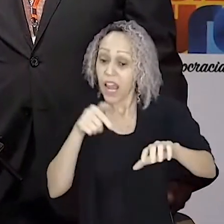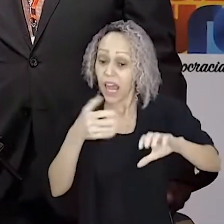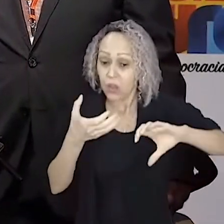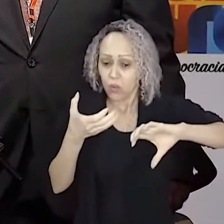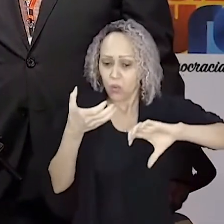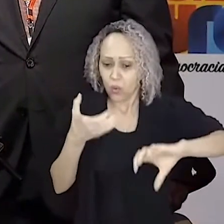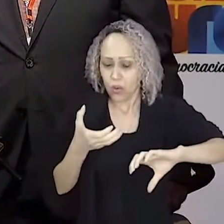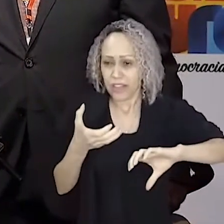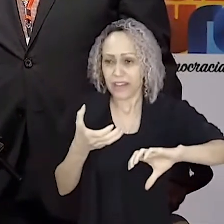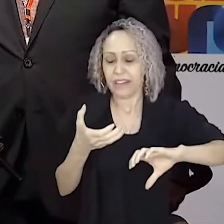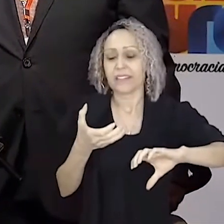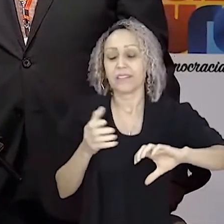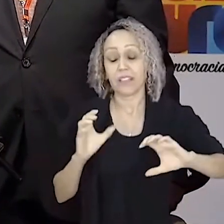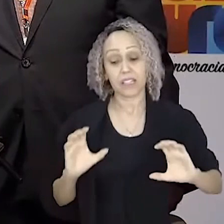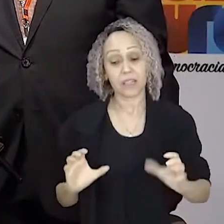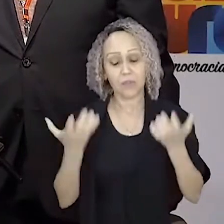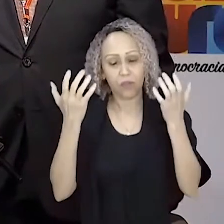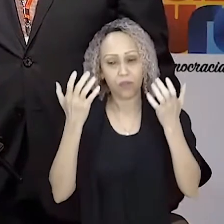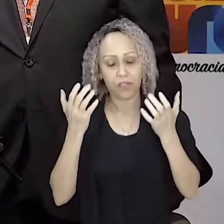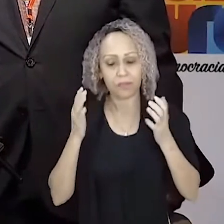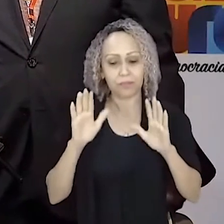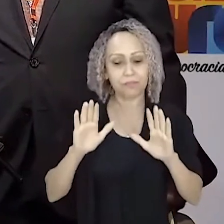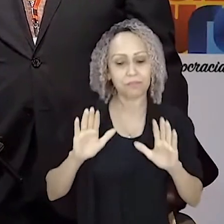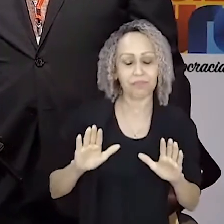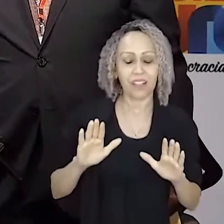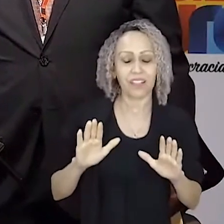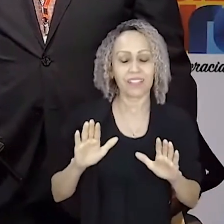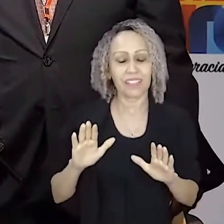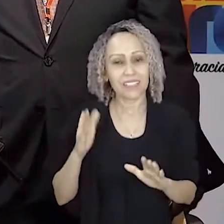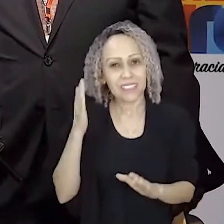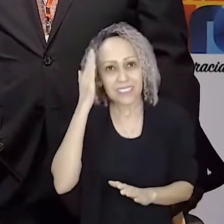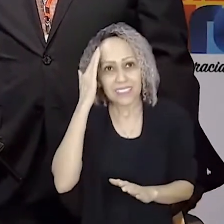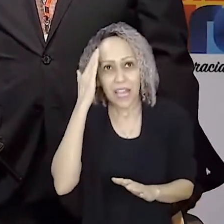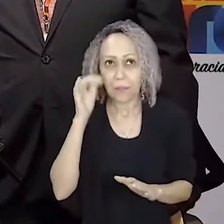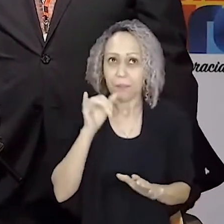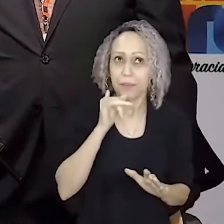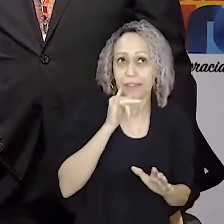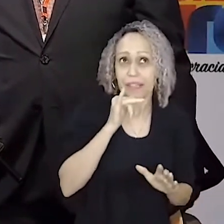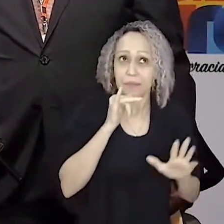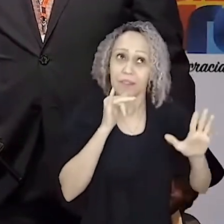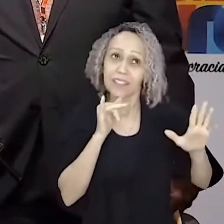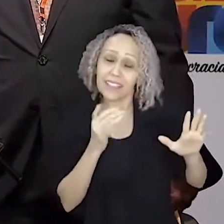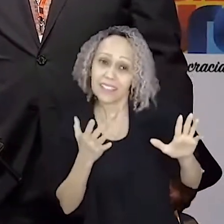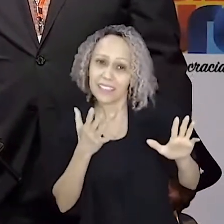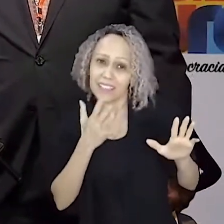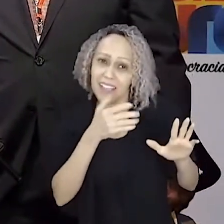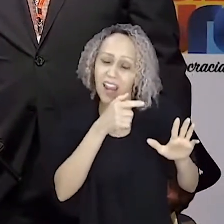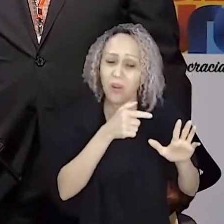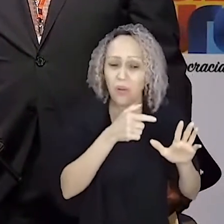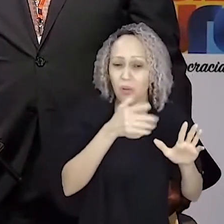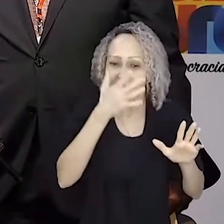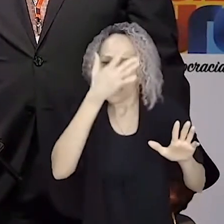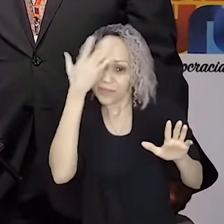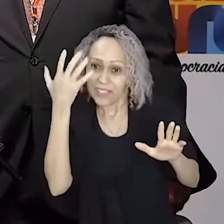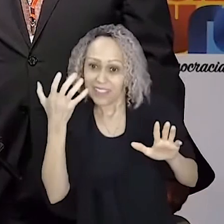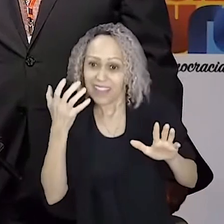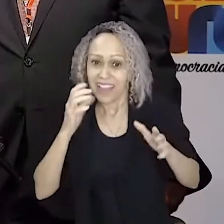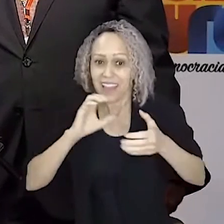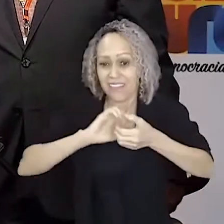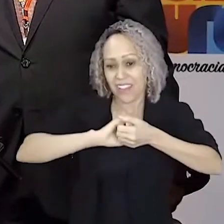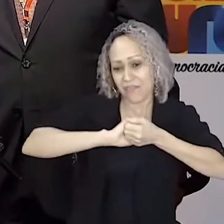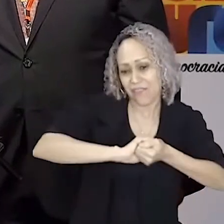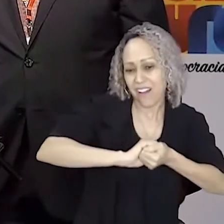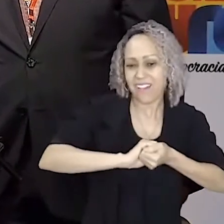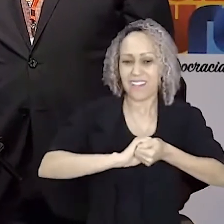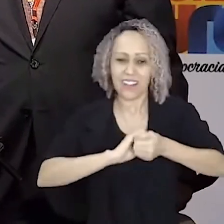Lula, acaba atrasando um pouco, porque as pessoas, querem fazer foto, querem conversar, apertar a mão. Então, isso a gente